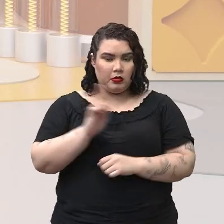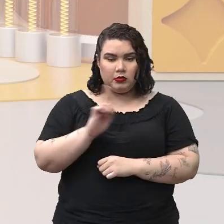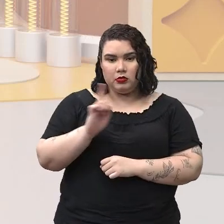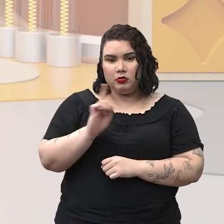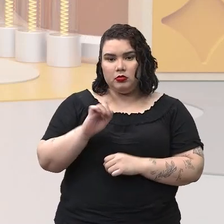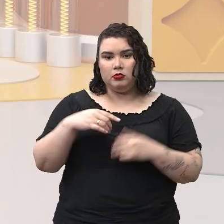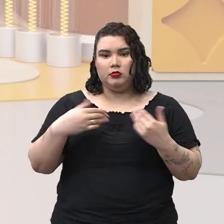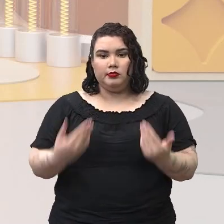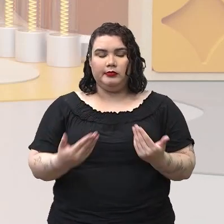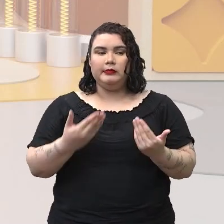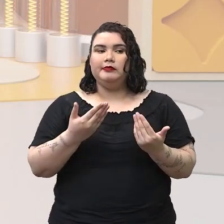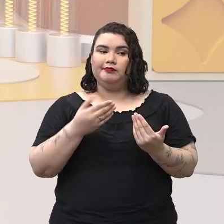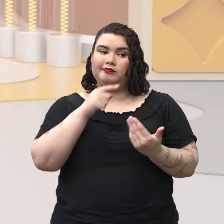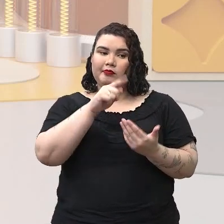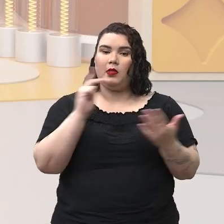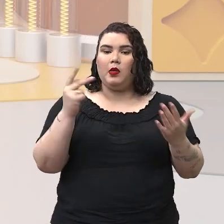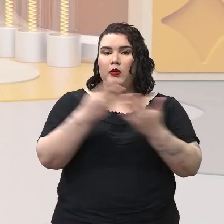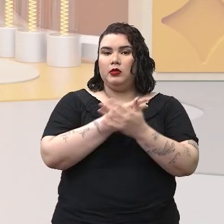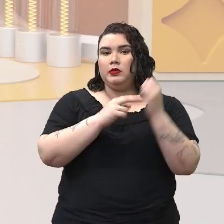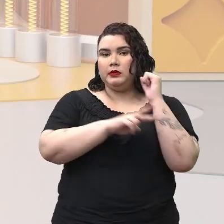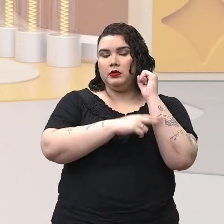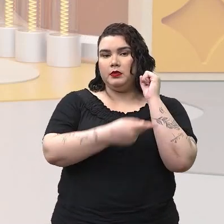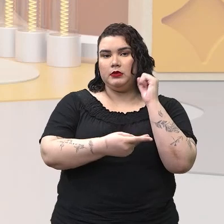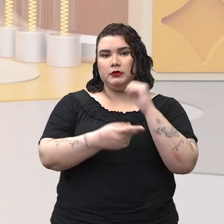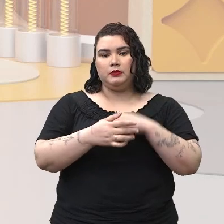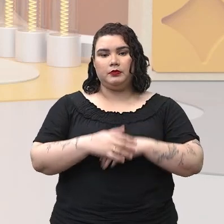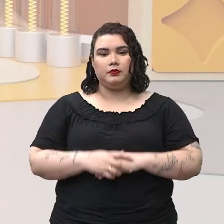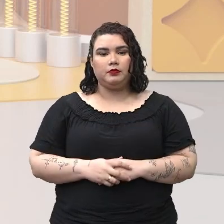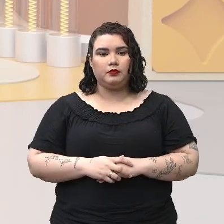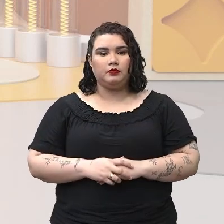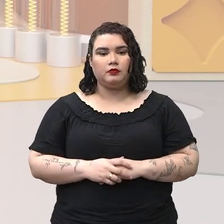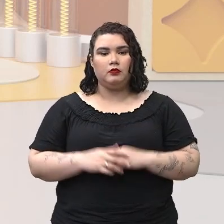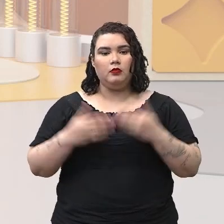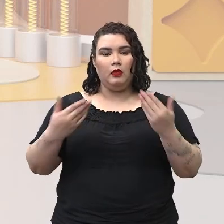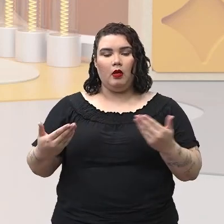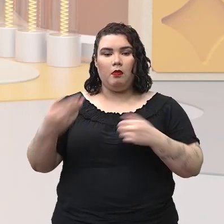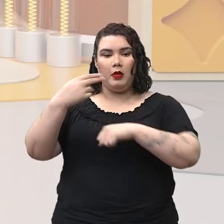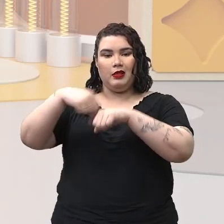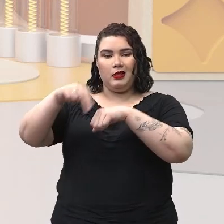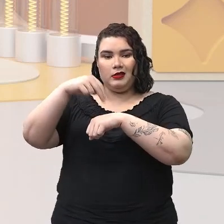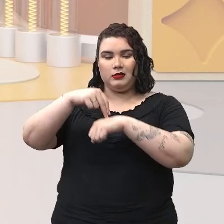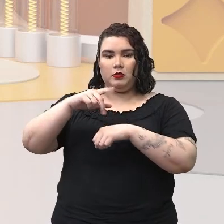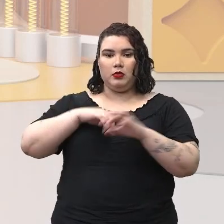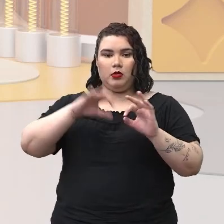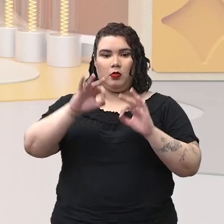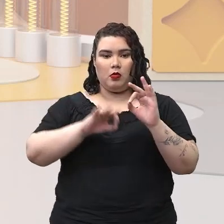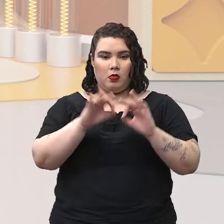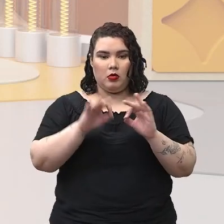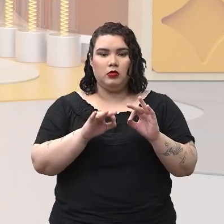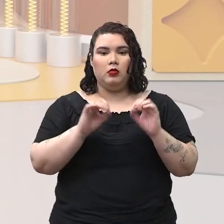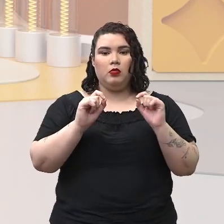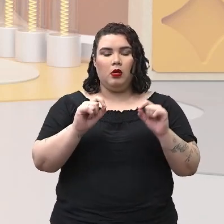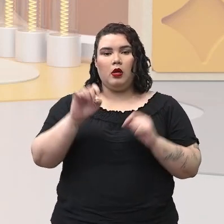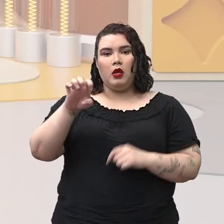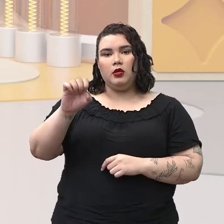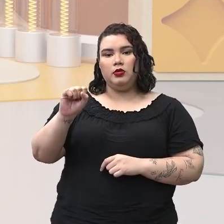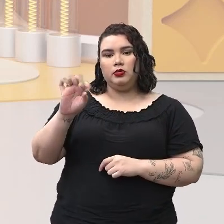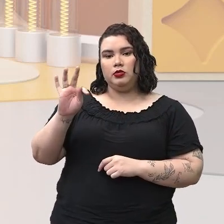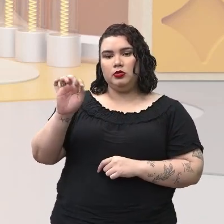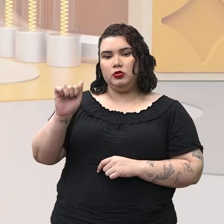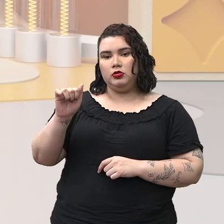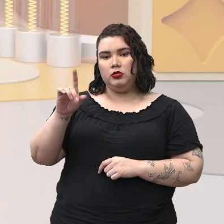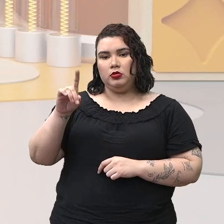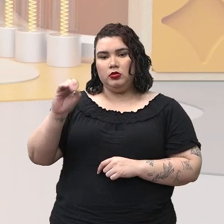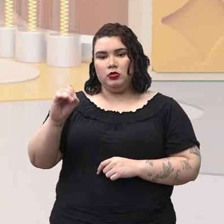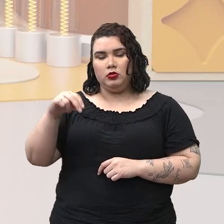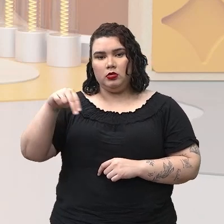é lamento, né? Pessoal, a nação que tem uma organização de governo, ela forma um Estado-nação, né?